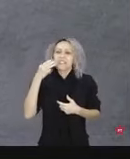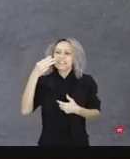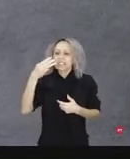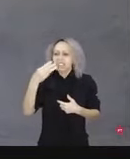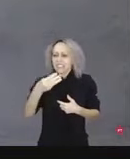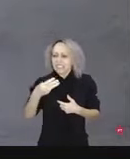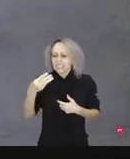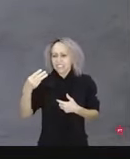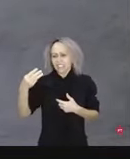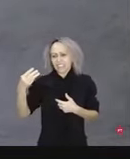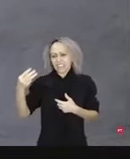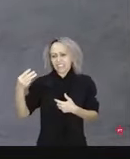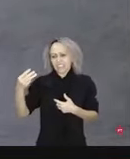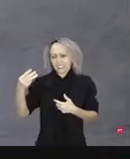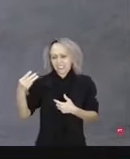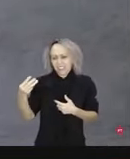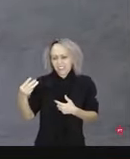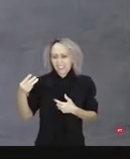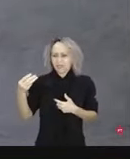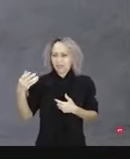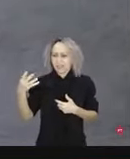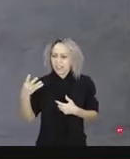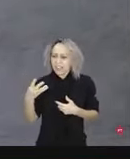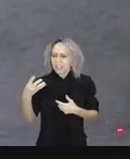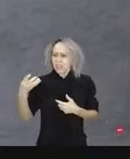60.345.999 eleitoras e eleitores.